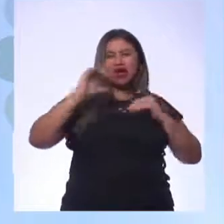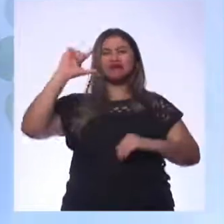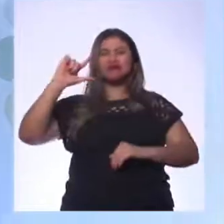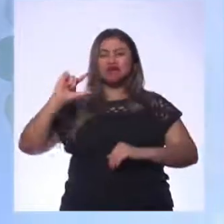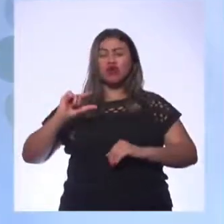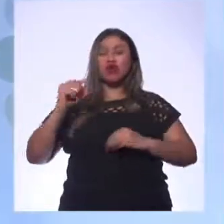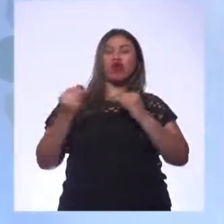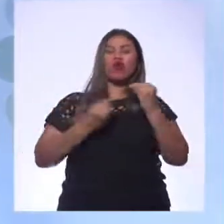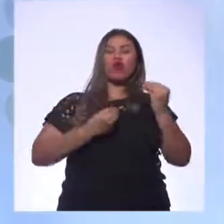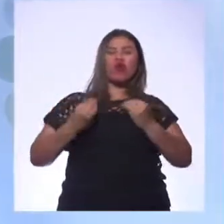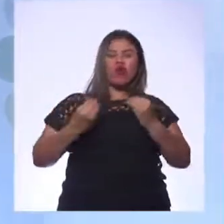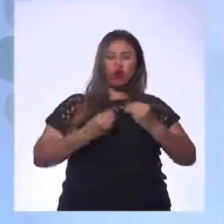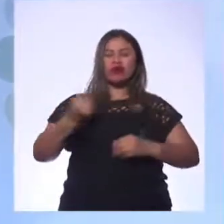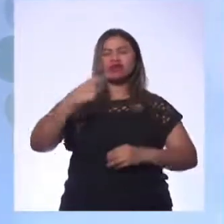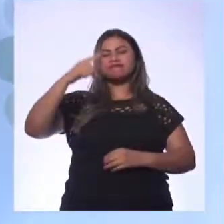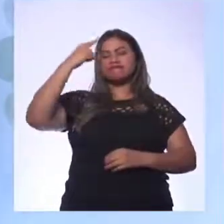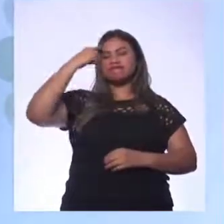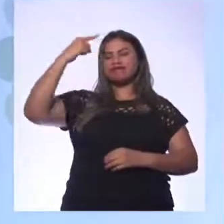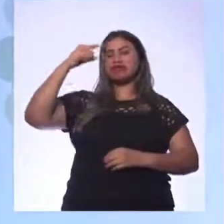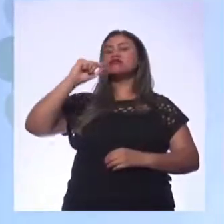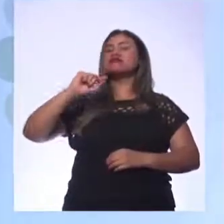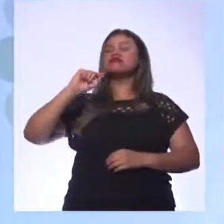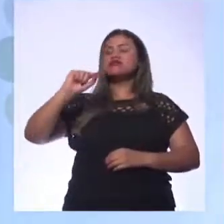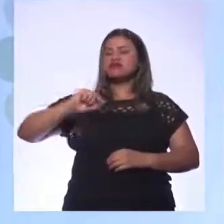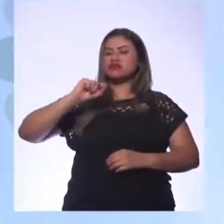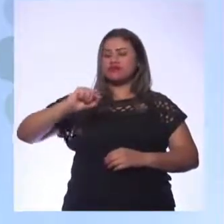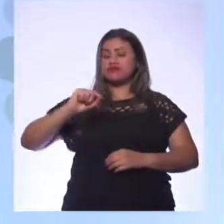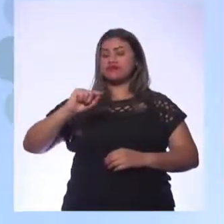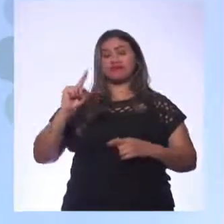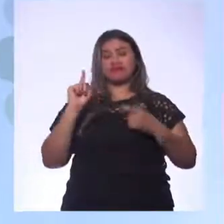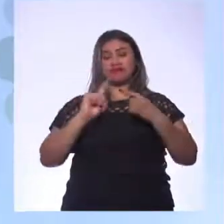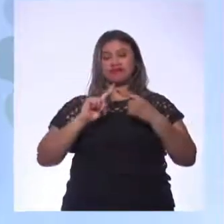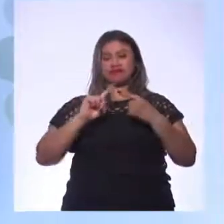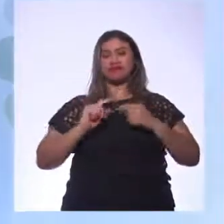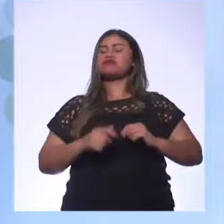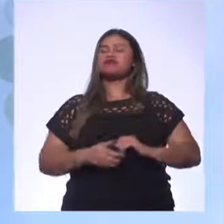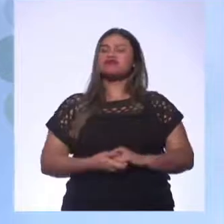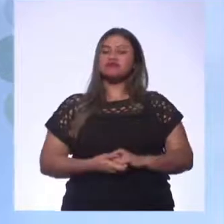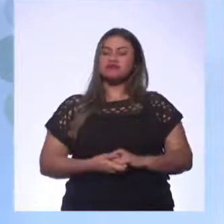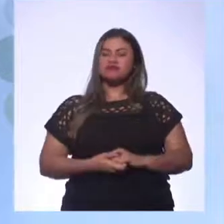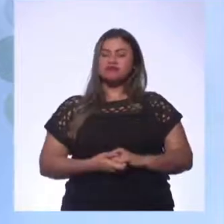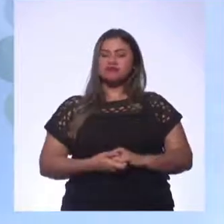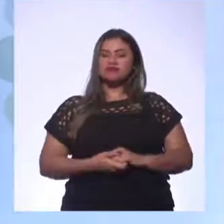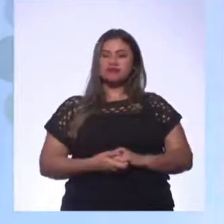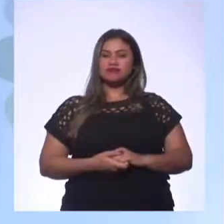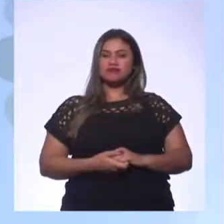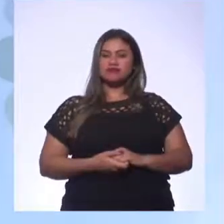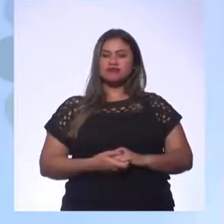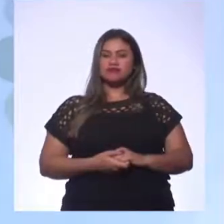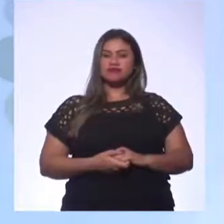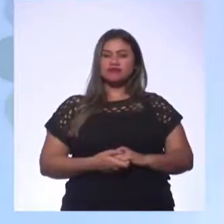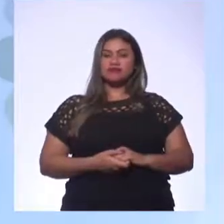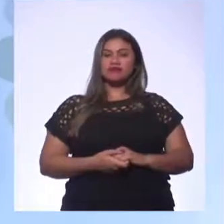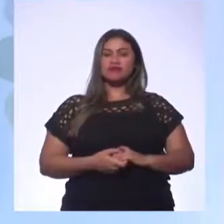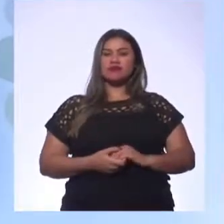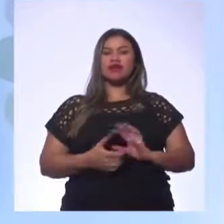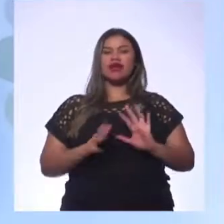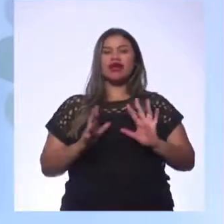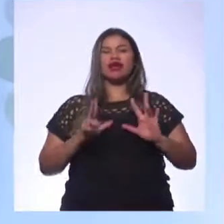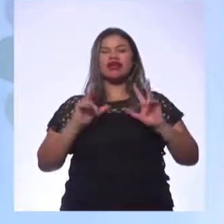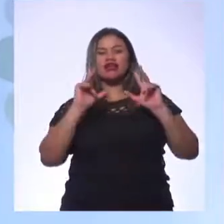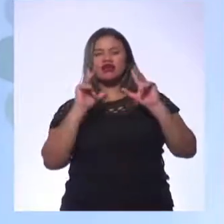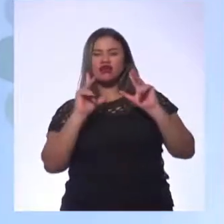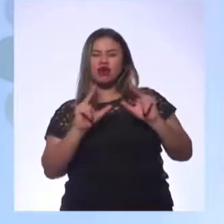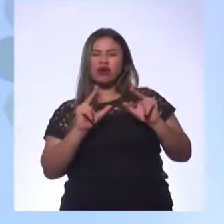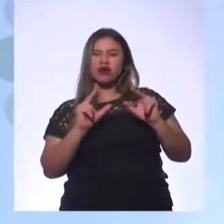né, a gente tem que pensar o quê? Primeiro que a gente tem que pensar o seguinte, né, que é uma falácia,